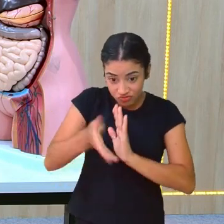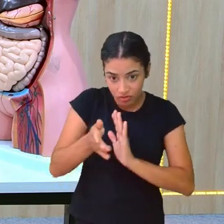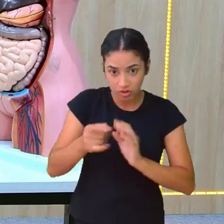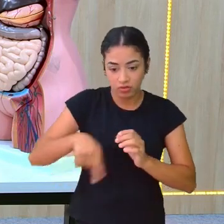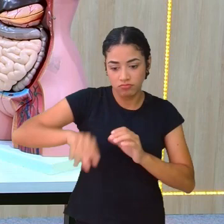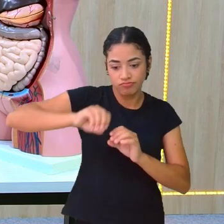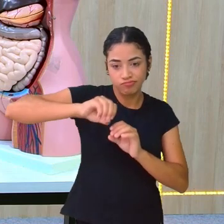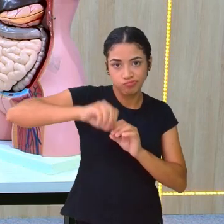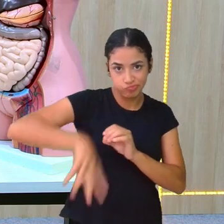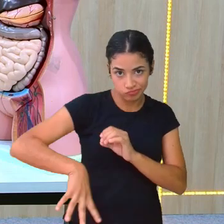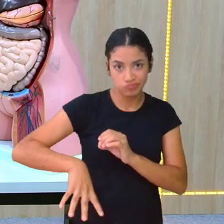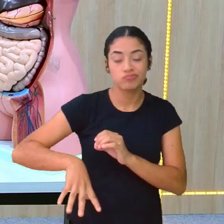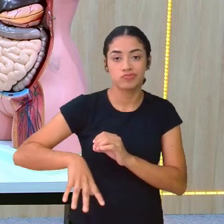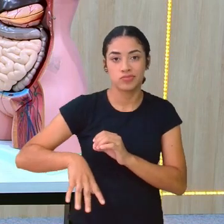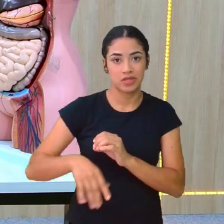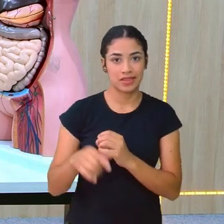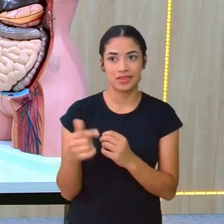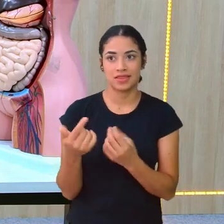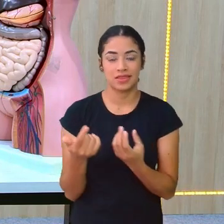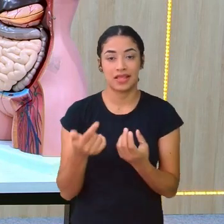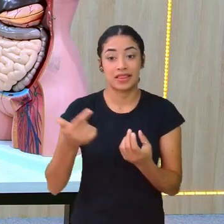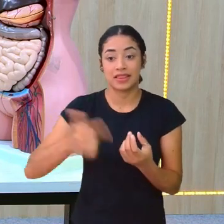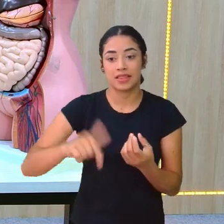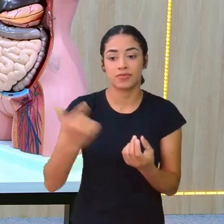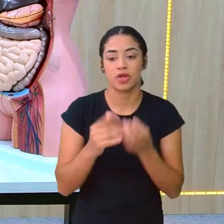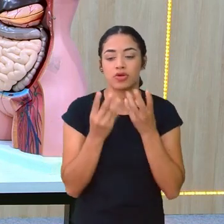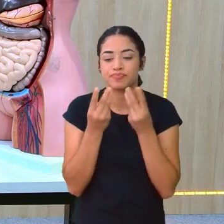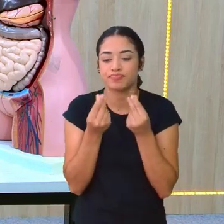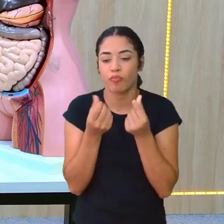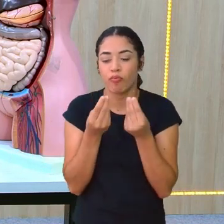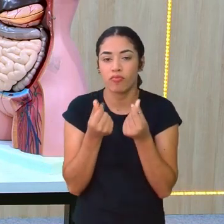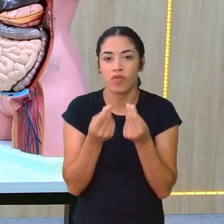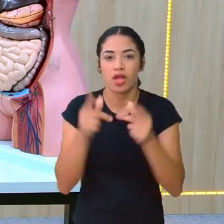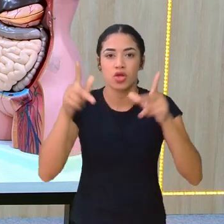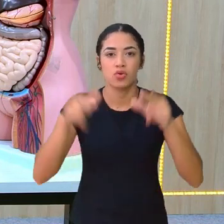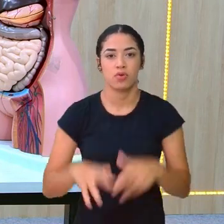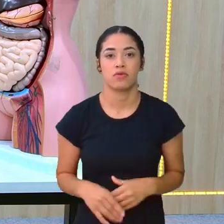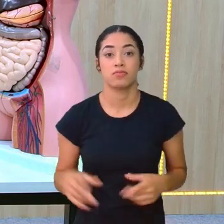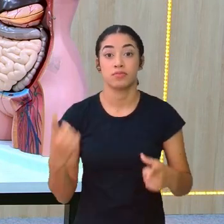fora, ele não tem mais o mesmo sabor. Por quê? Porque recebeu